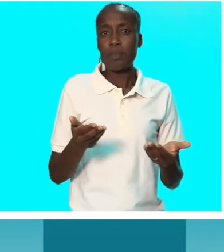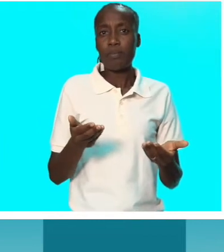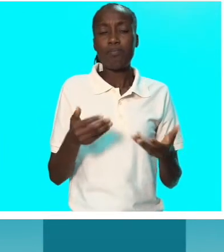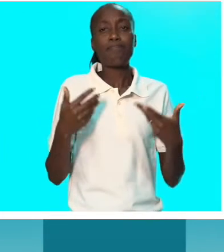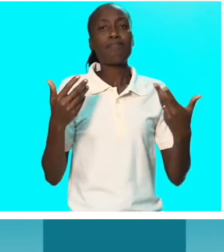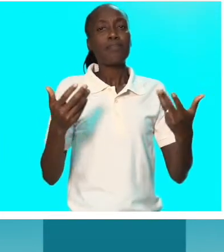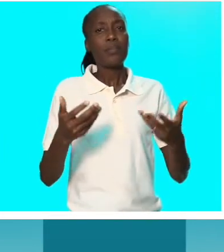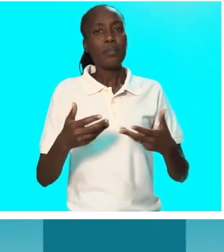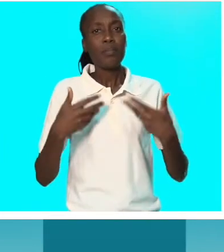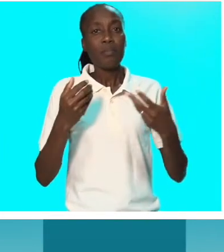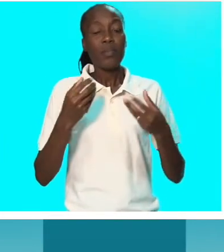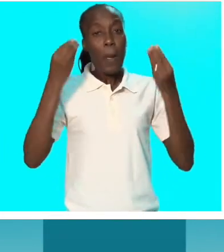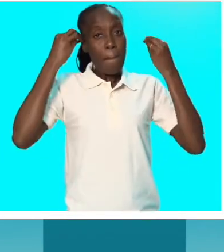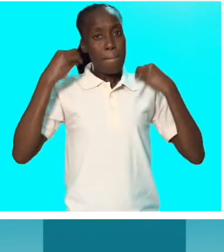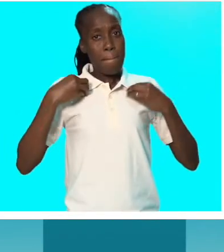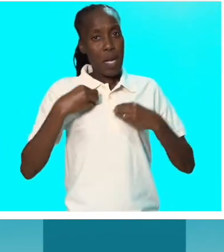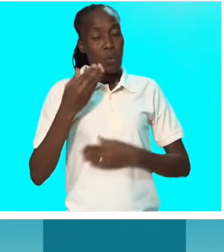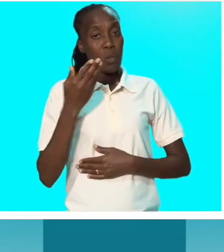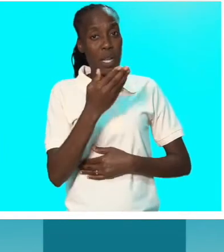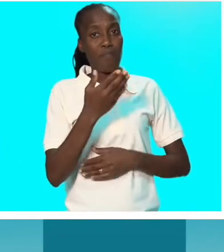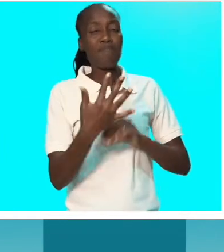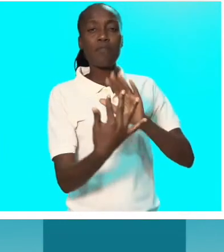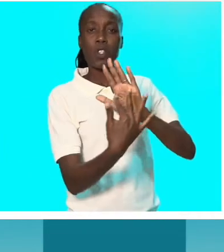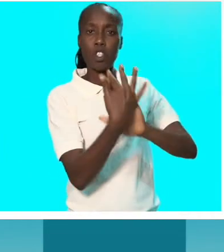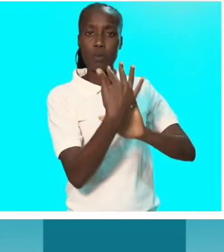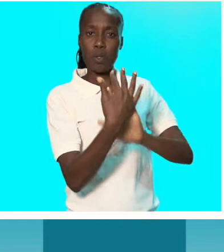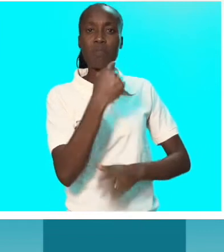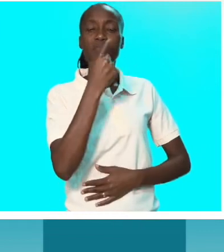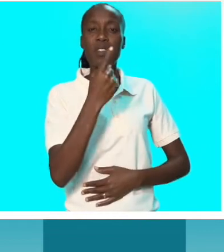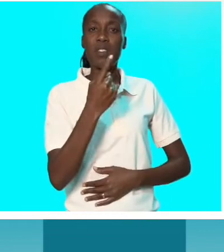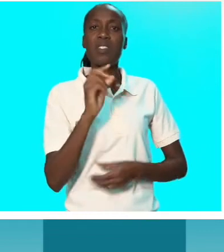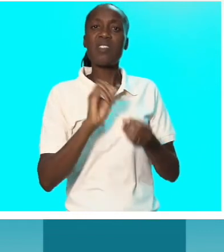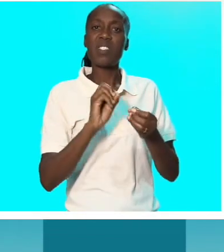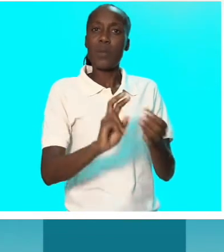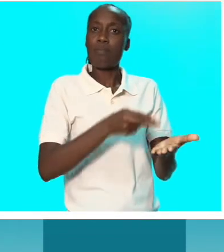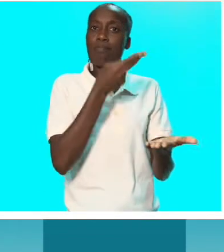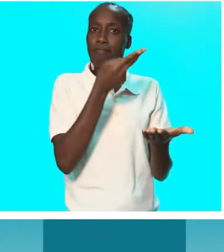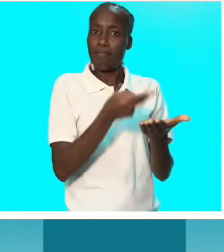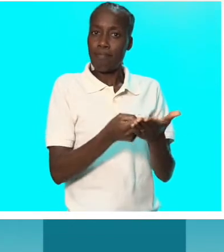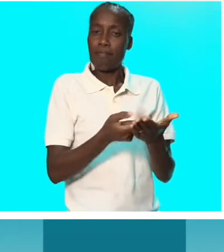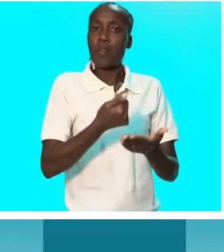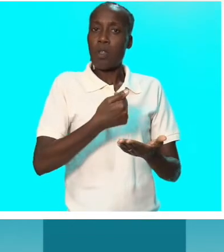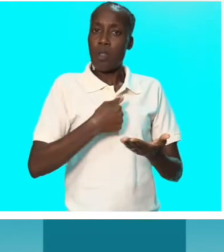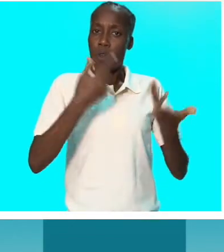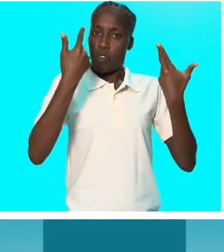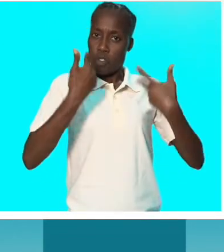Então, o médico lá disse, vai baixar. Baixei.